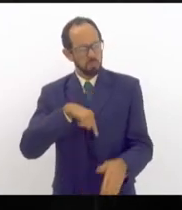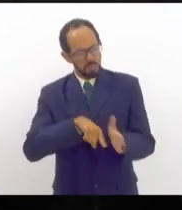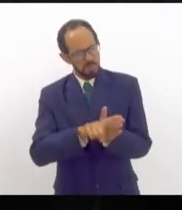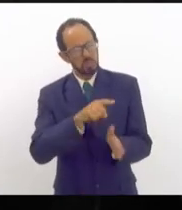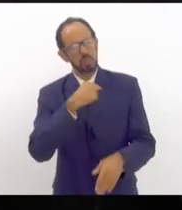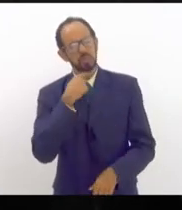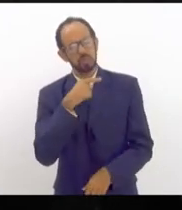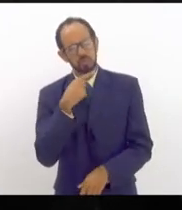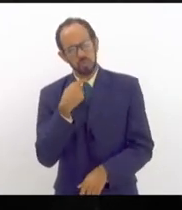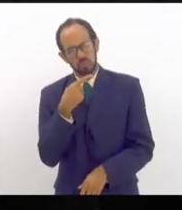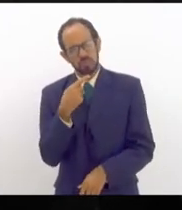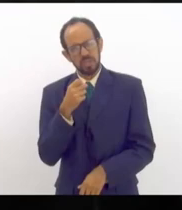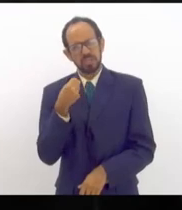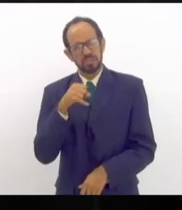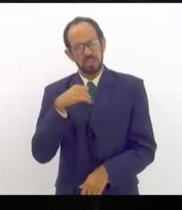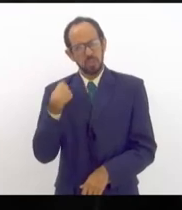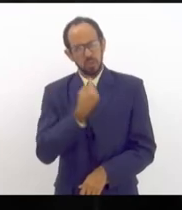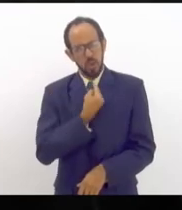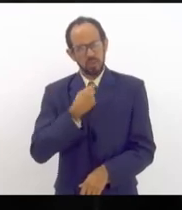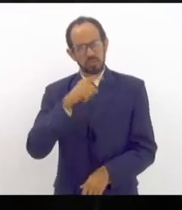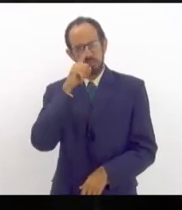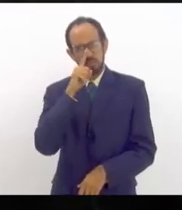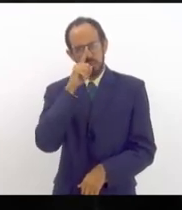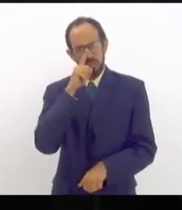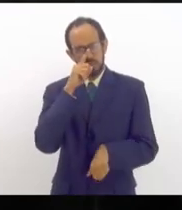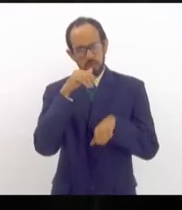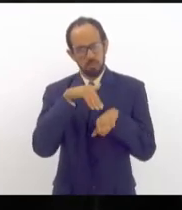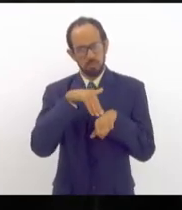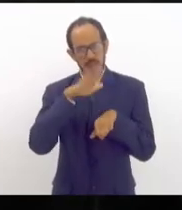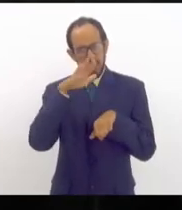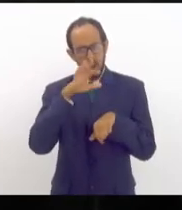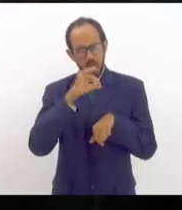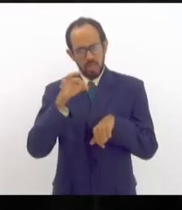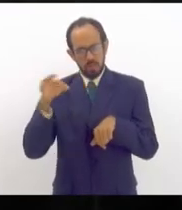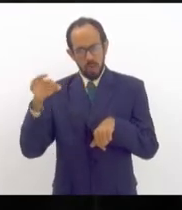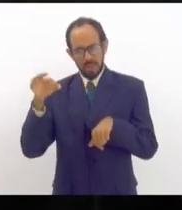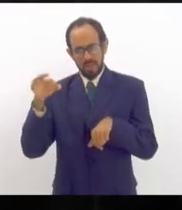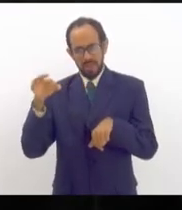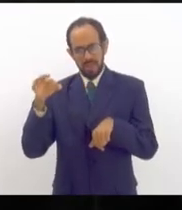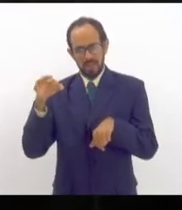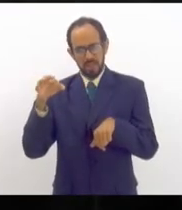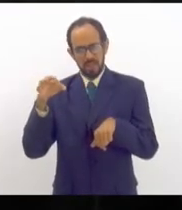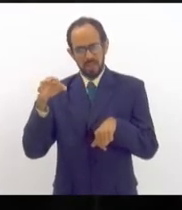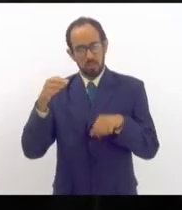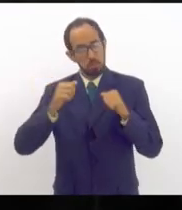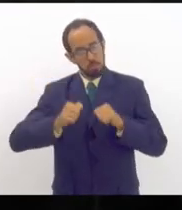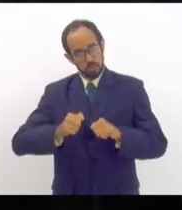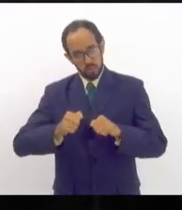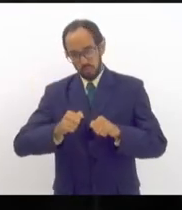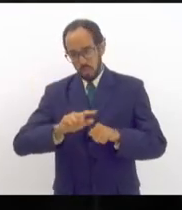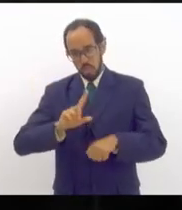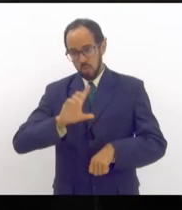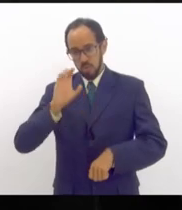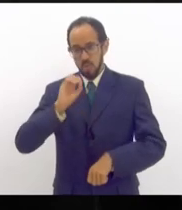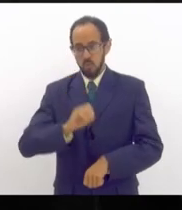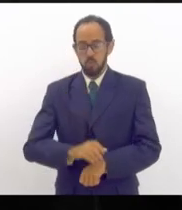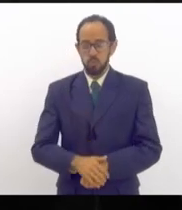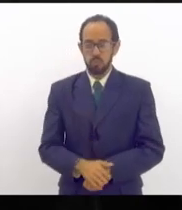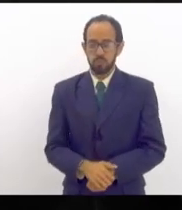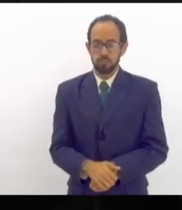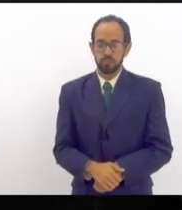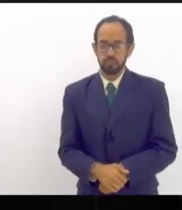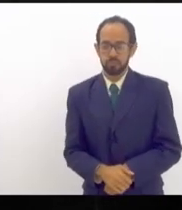maior risco cambial Possivelmente não Possivelmente não